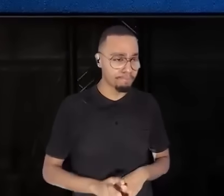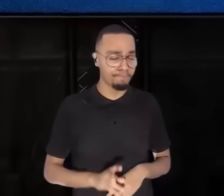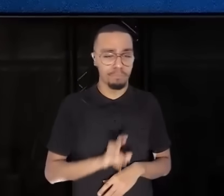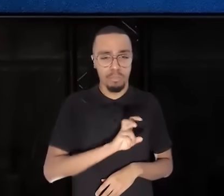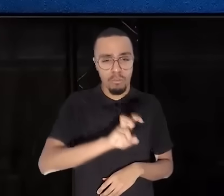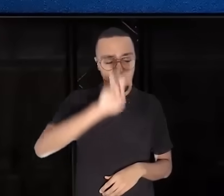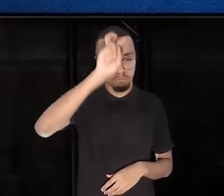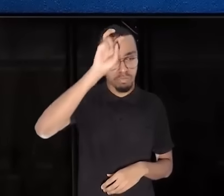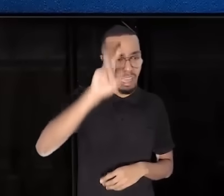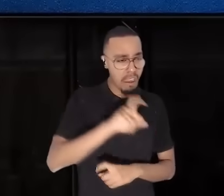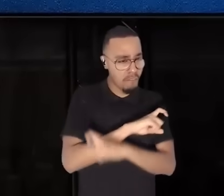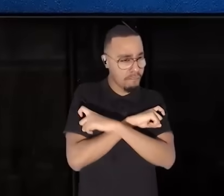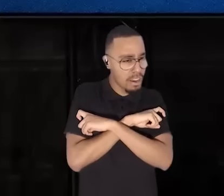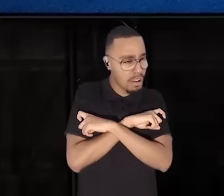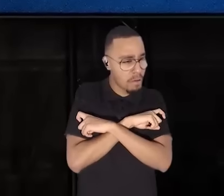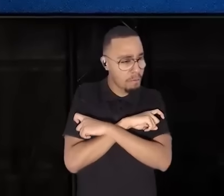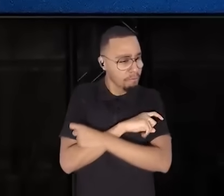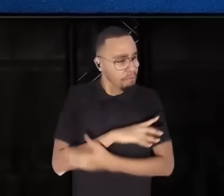você deixar o meu povo sair.